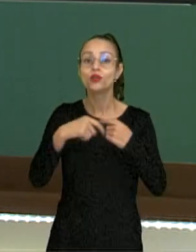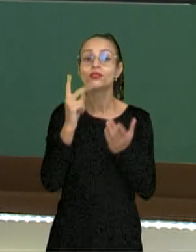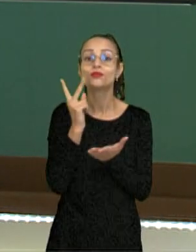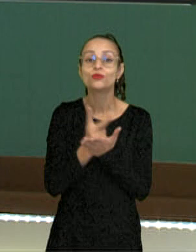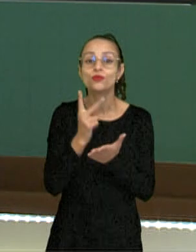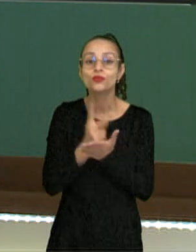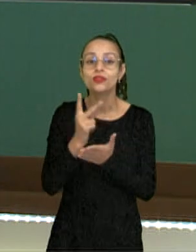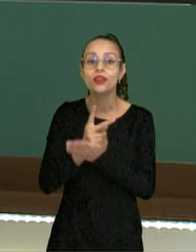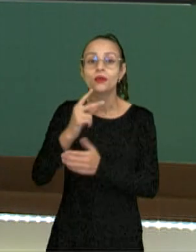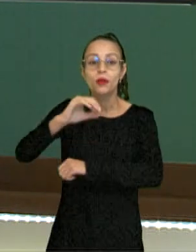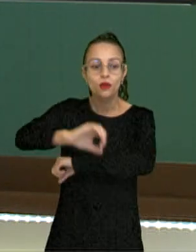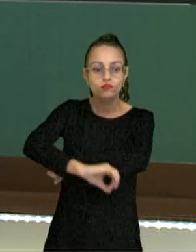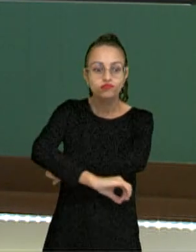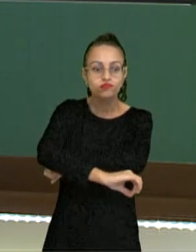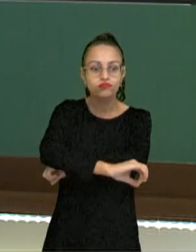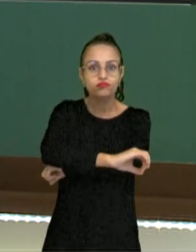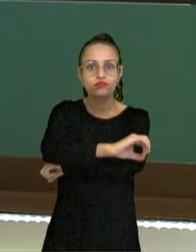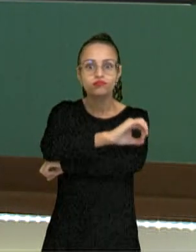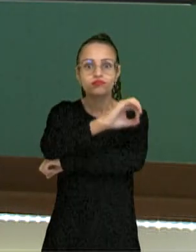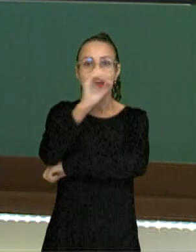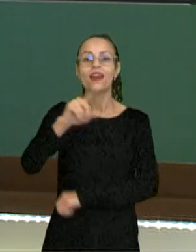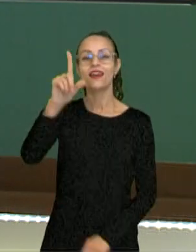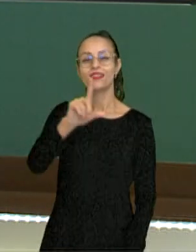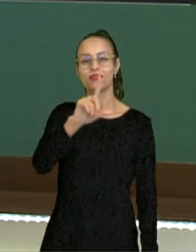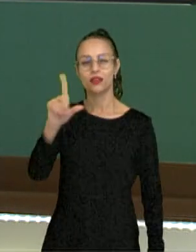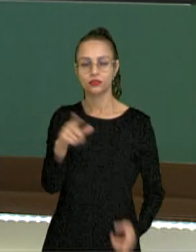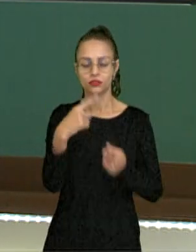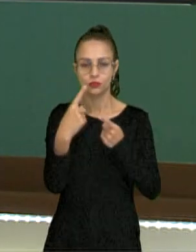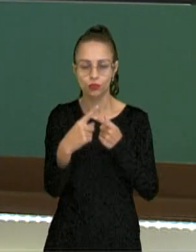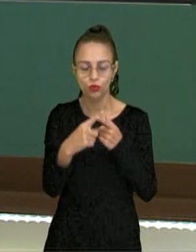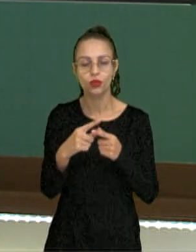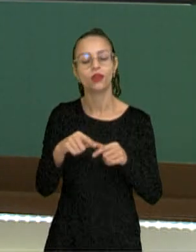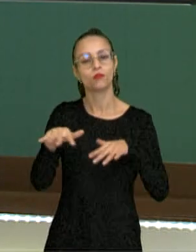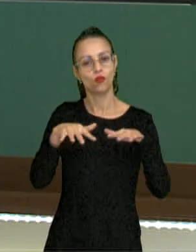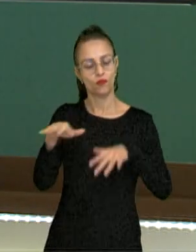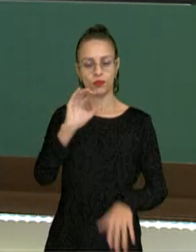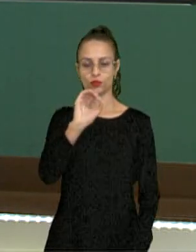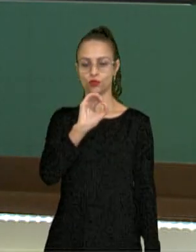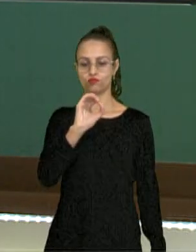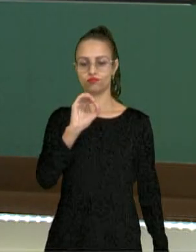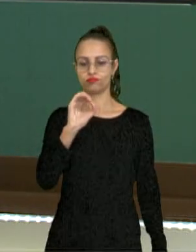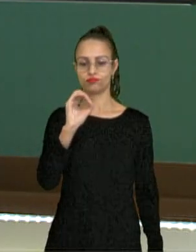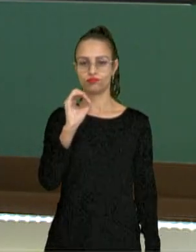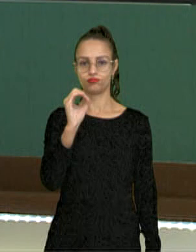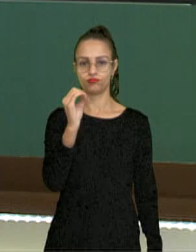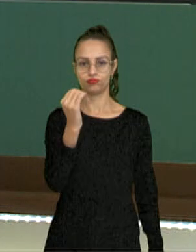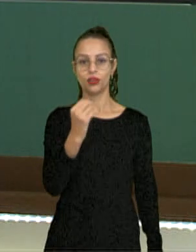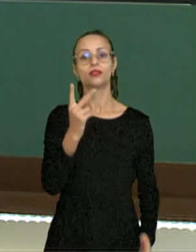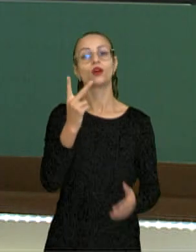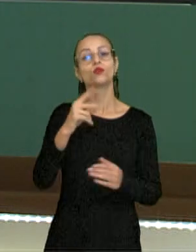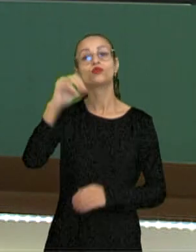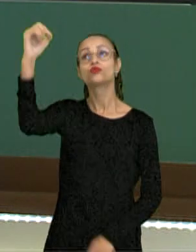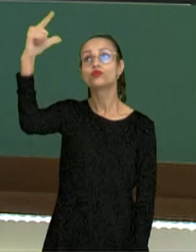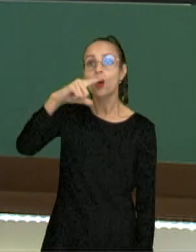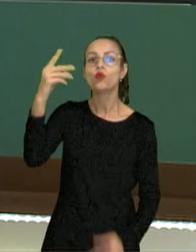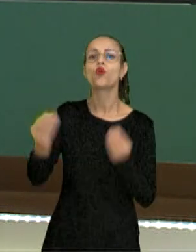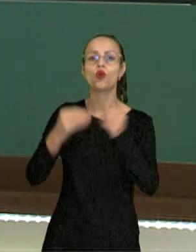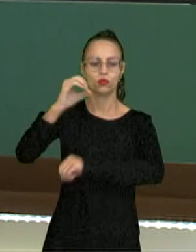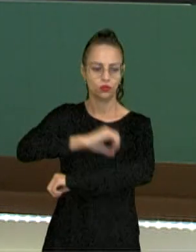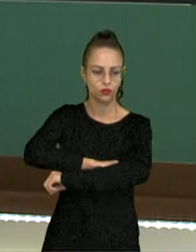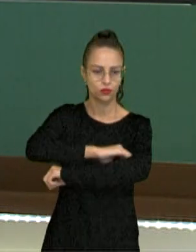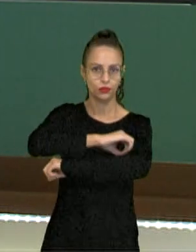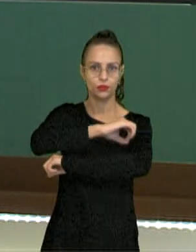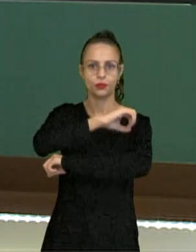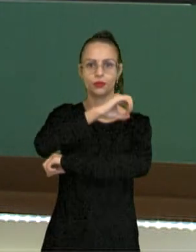leste, porque o movimento de rotação é no sentido anti-horário. Então, o Sol sempre vai nascer na